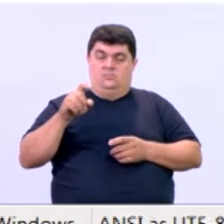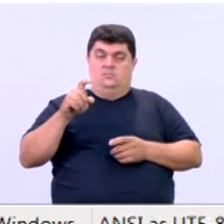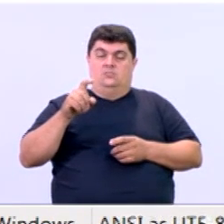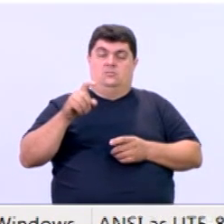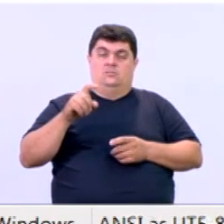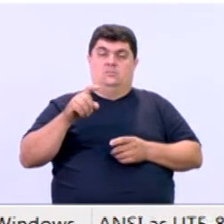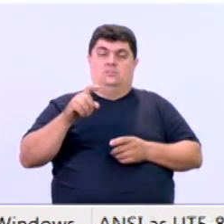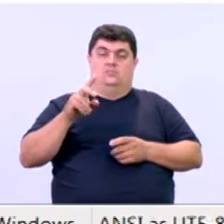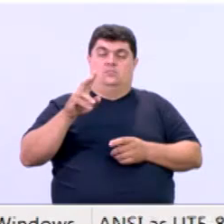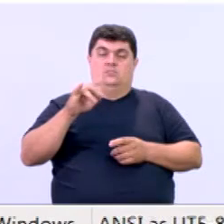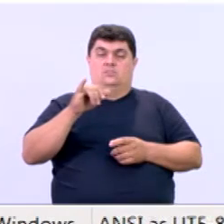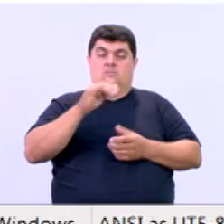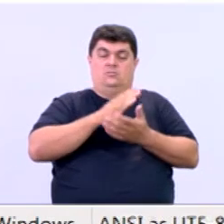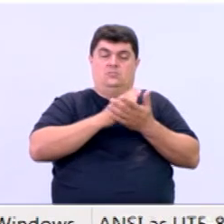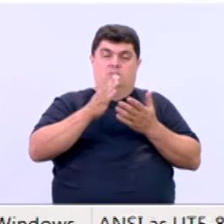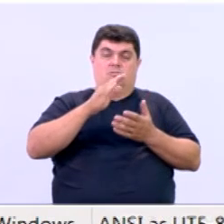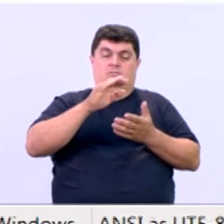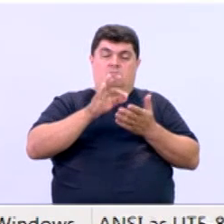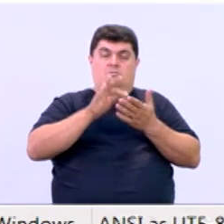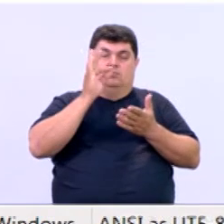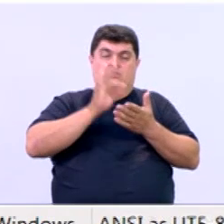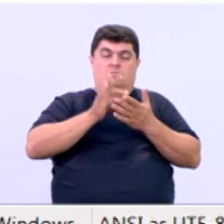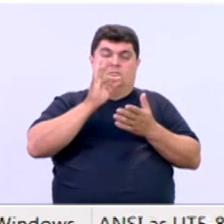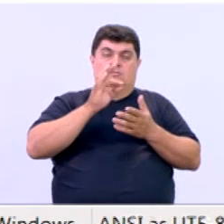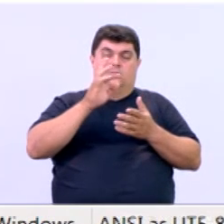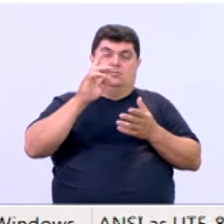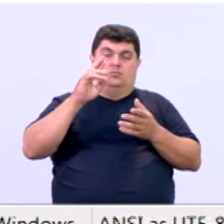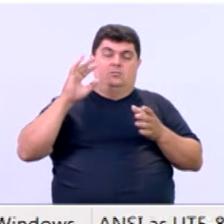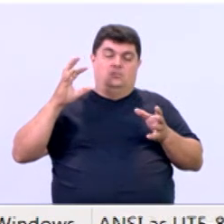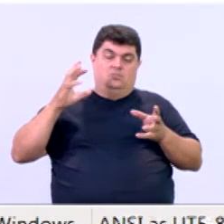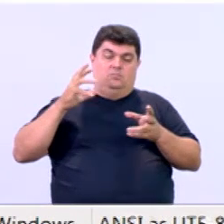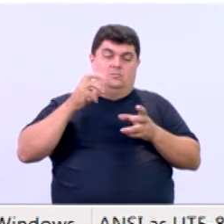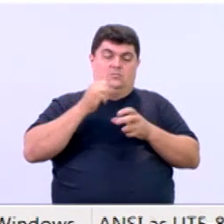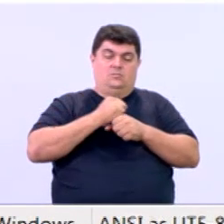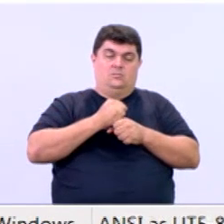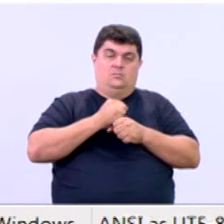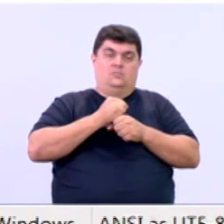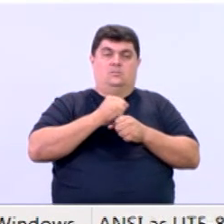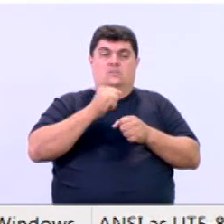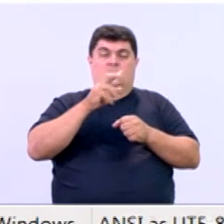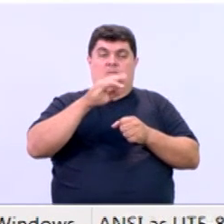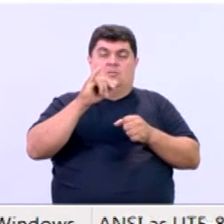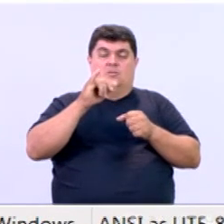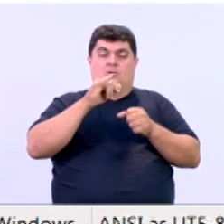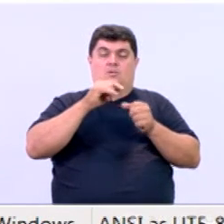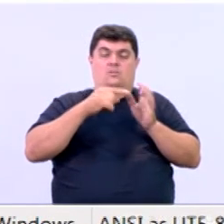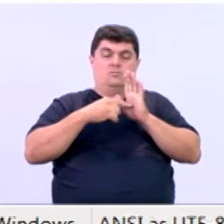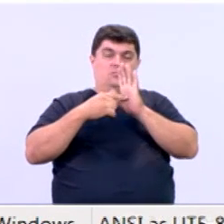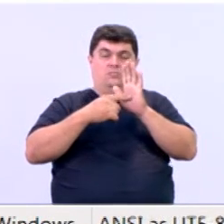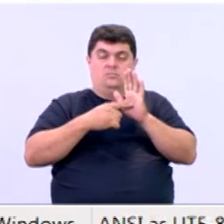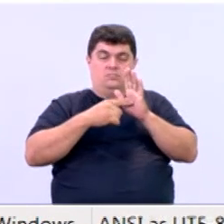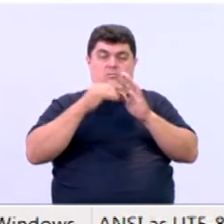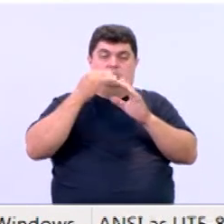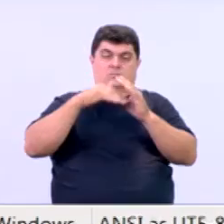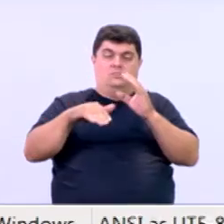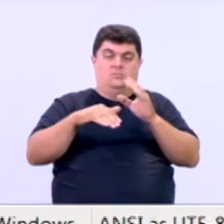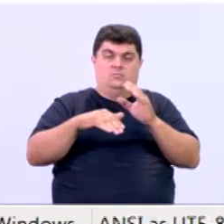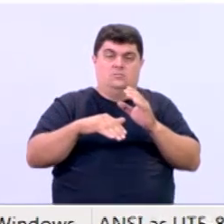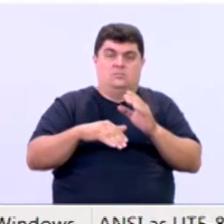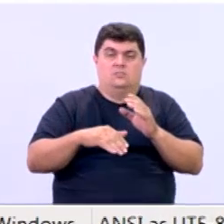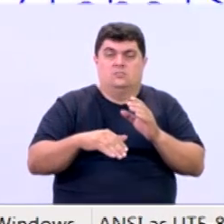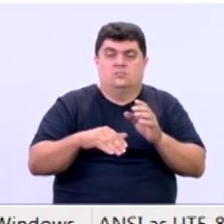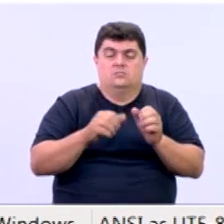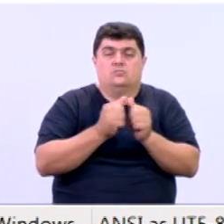startar o JavaScript chamado resumo e vai passar esse formulário chamado Form1